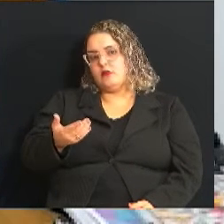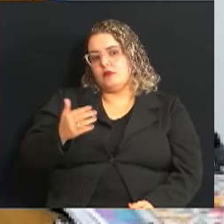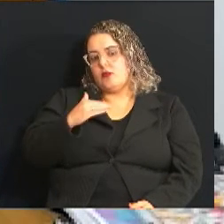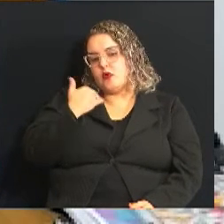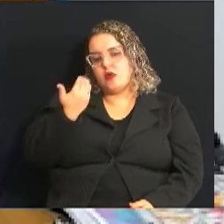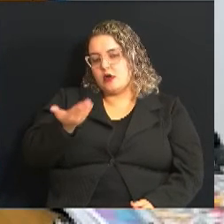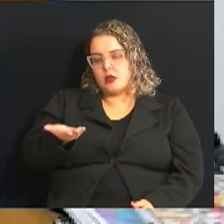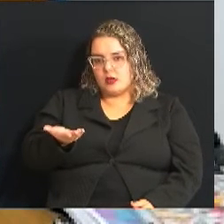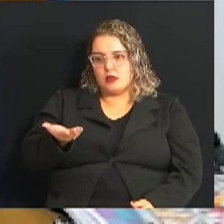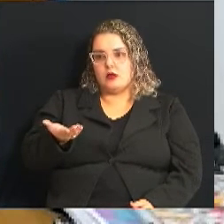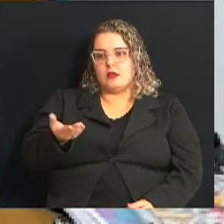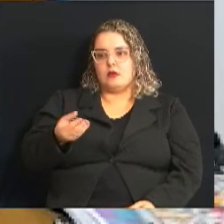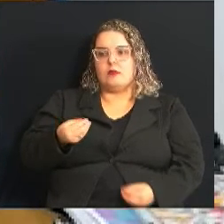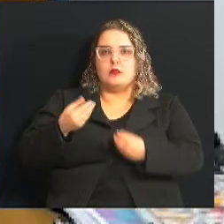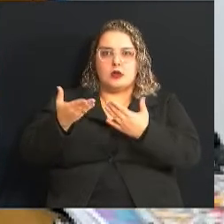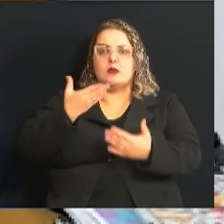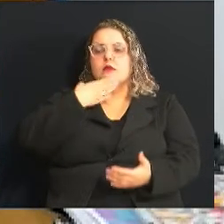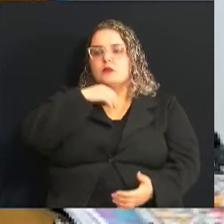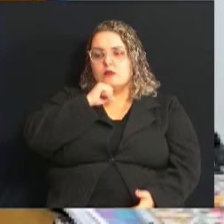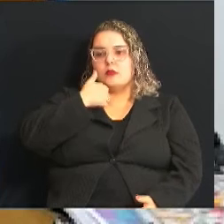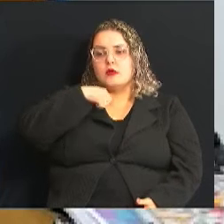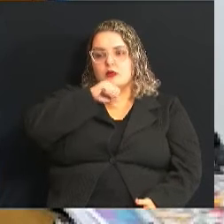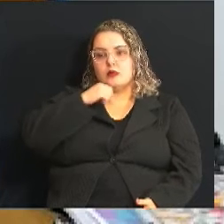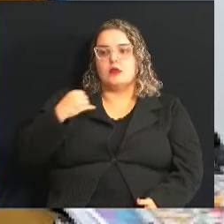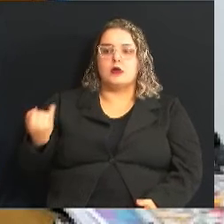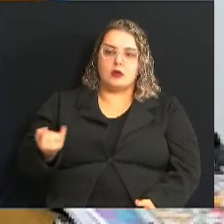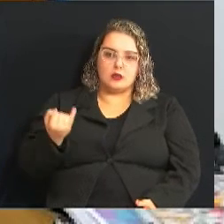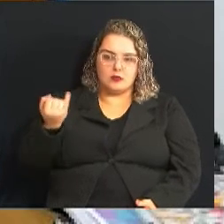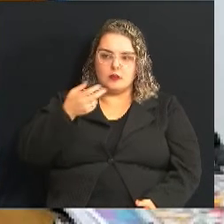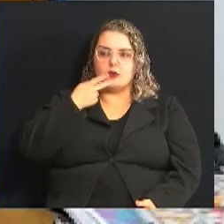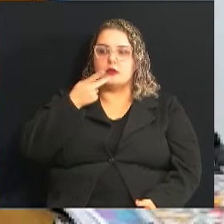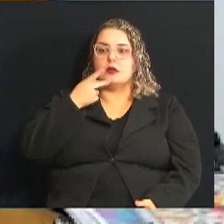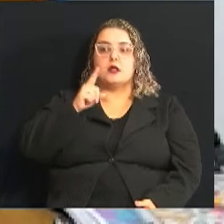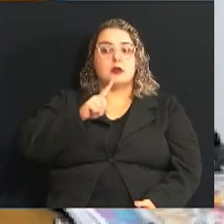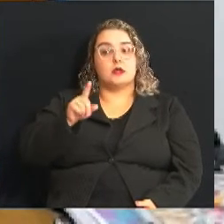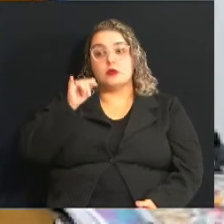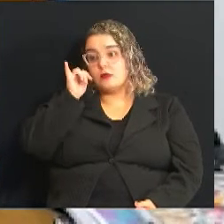importante falar sobre e não evitar o assunto.